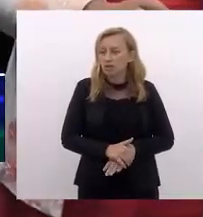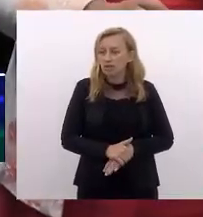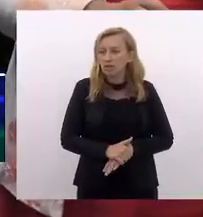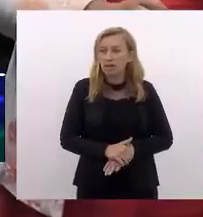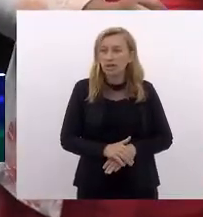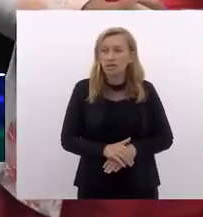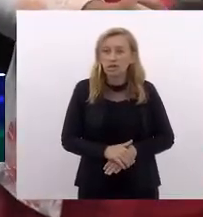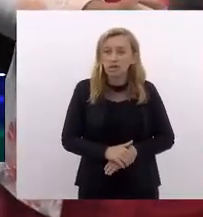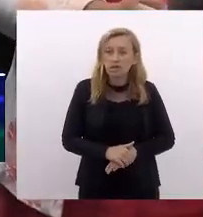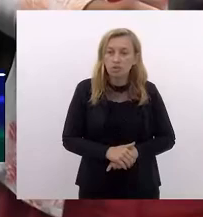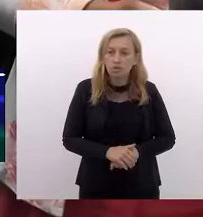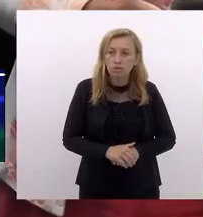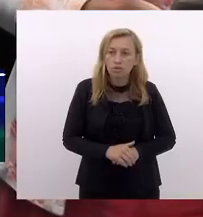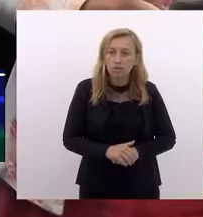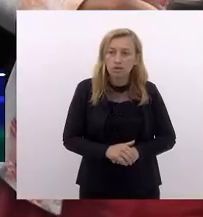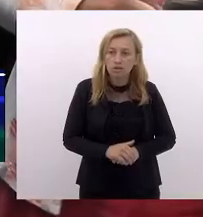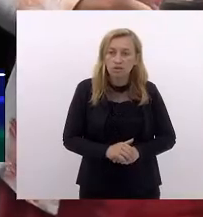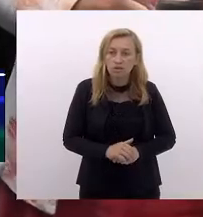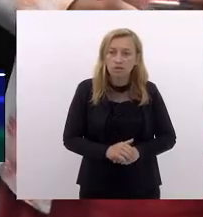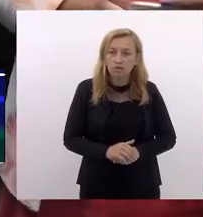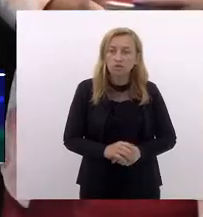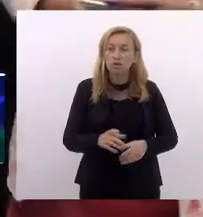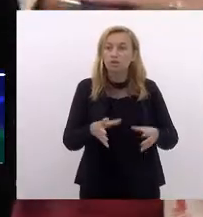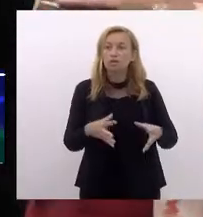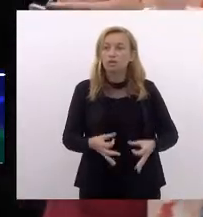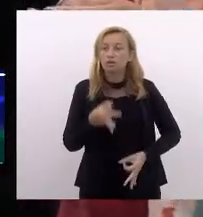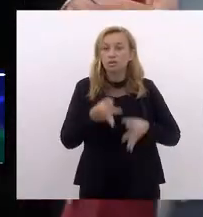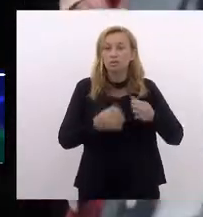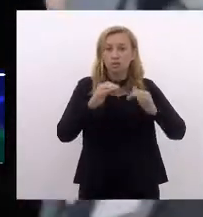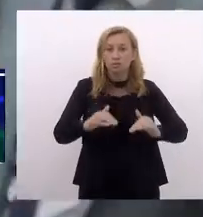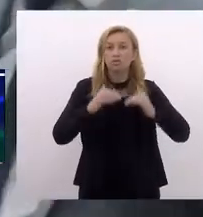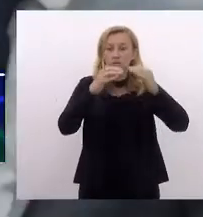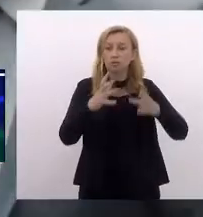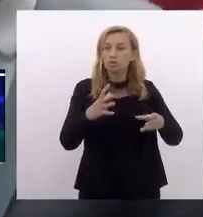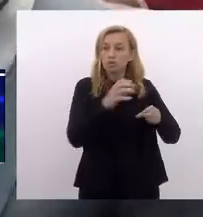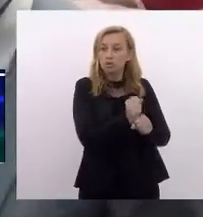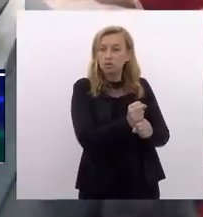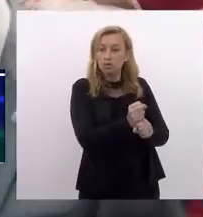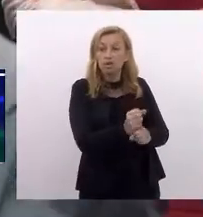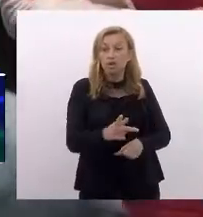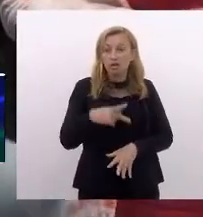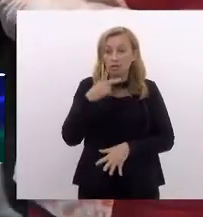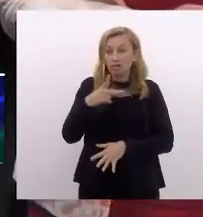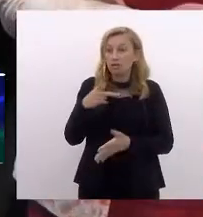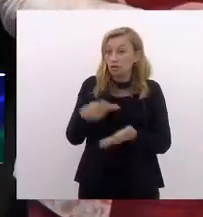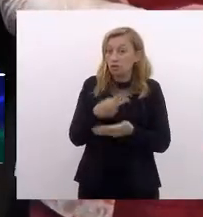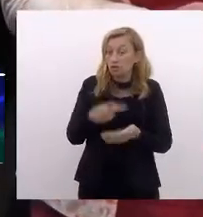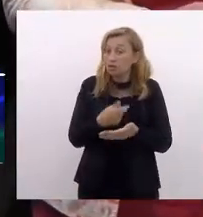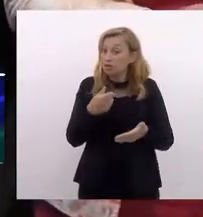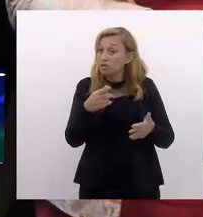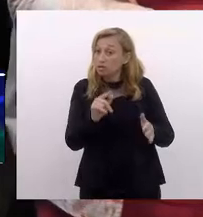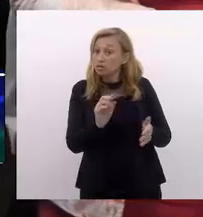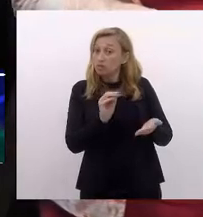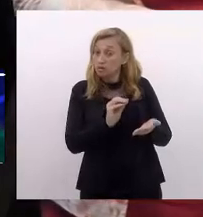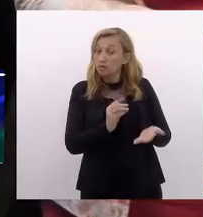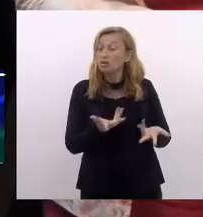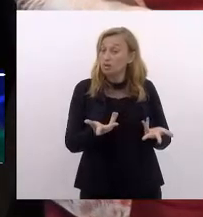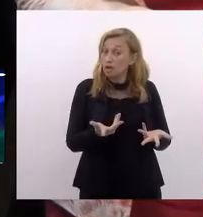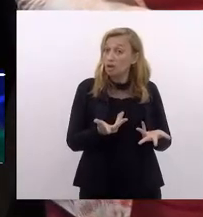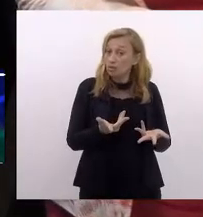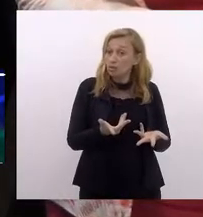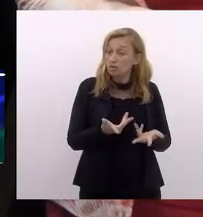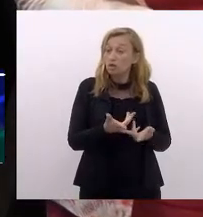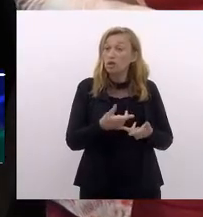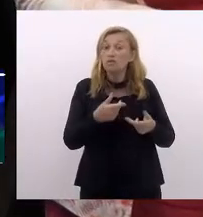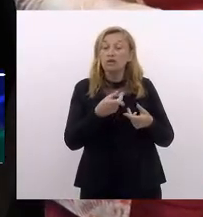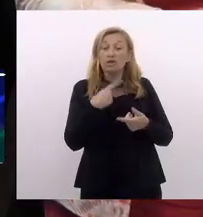plausível em relação a isso primeiro que o Tribunal de Contas do Estado ele deu indícios de irregularidade e deixou bem claro